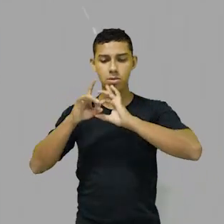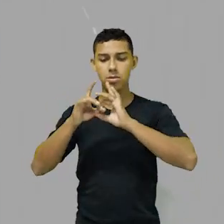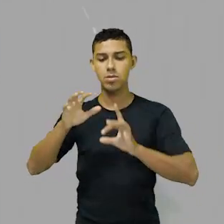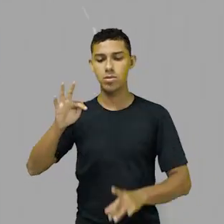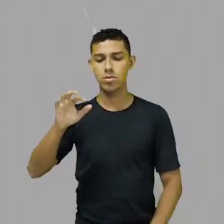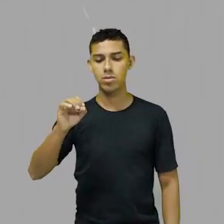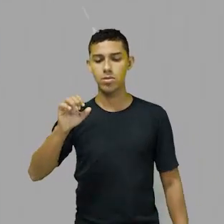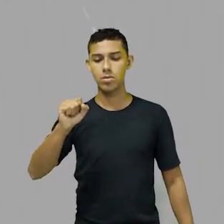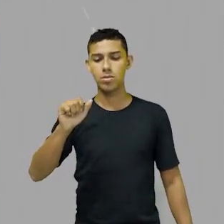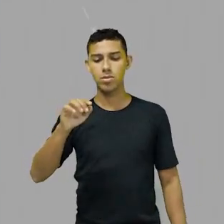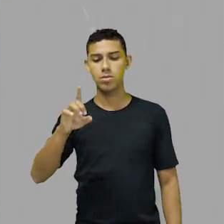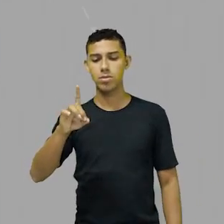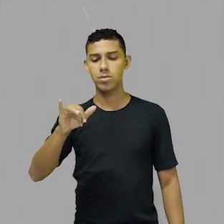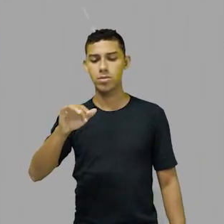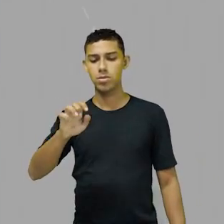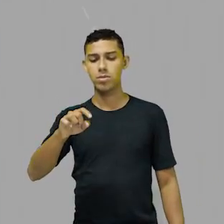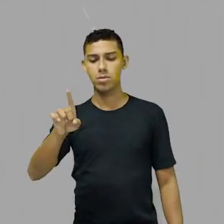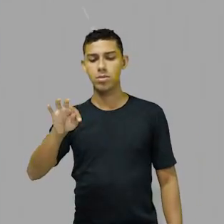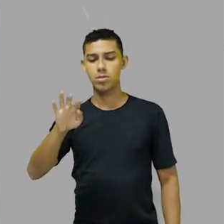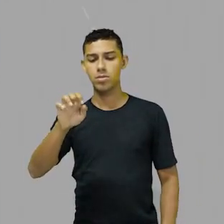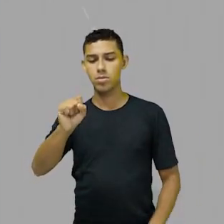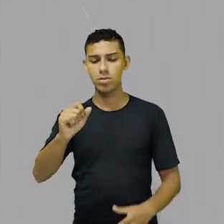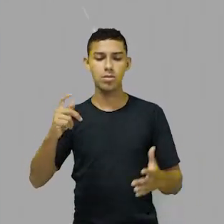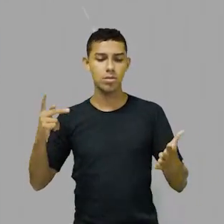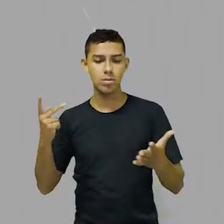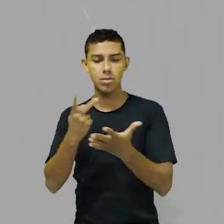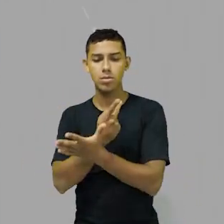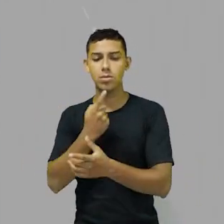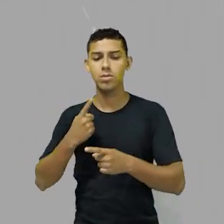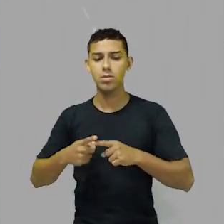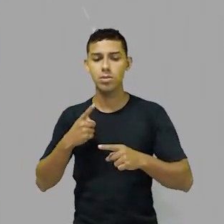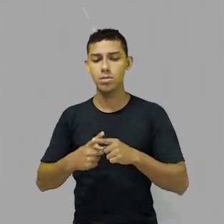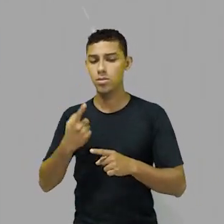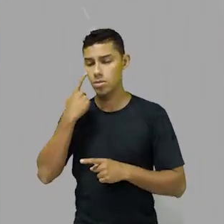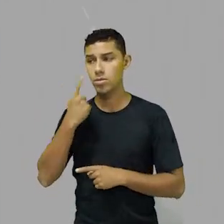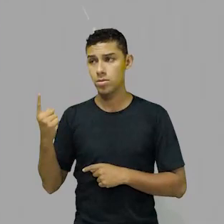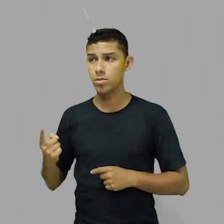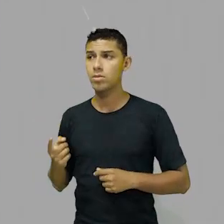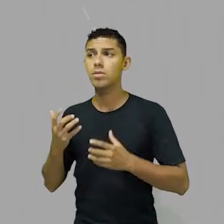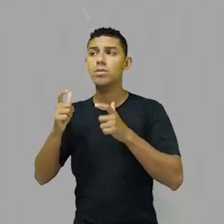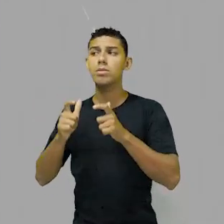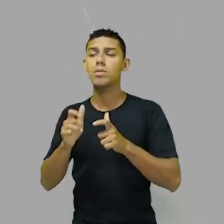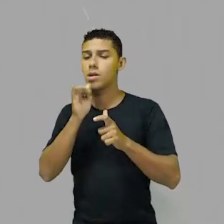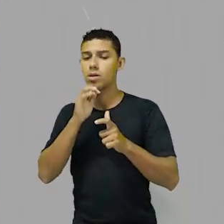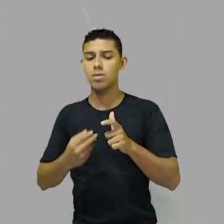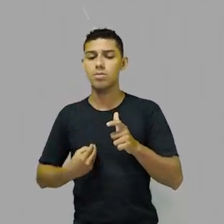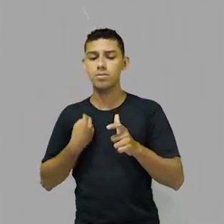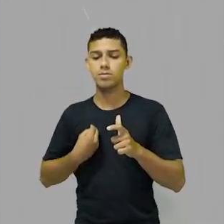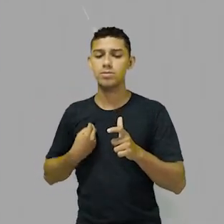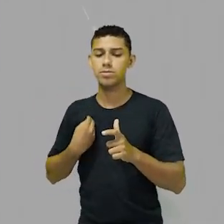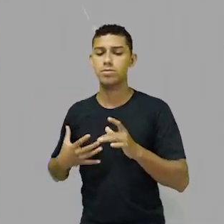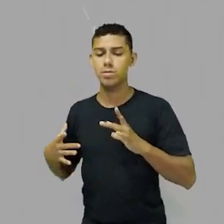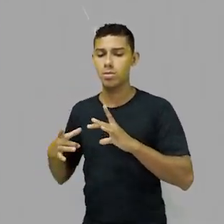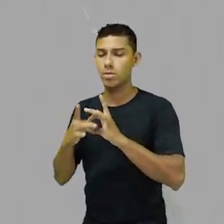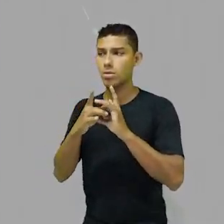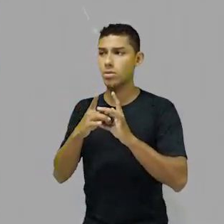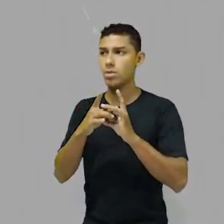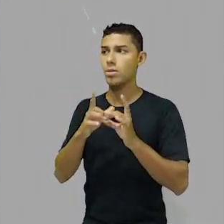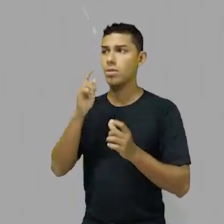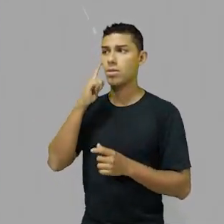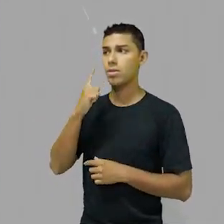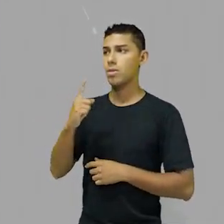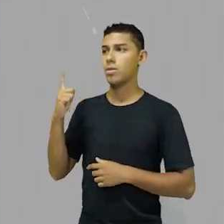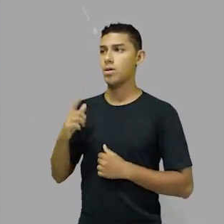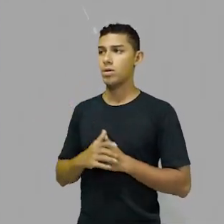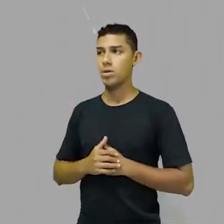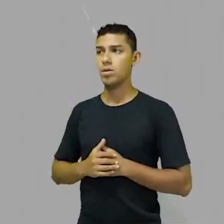aqui está errado porque se nós formos analisar onde que a base nitrogenada está ligada, olha aqui, ó, eu tenho